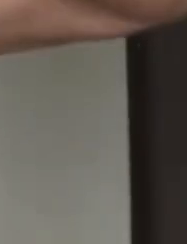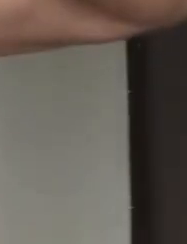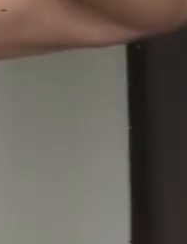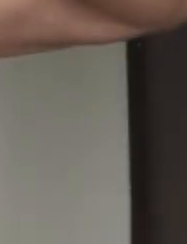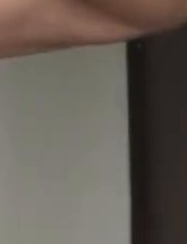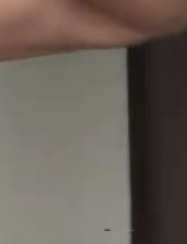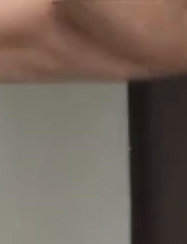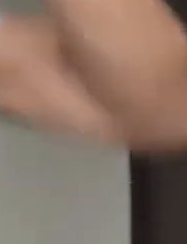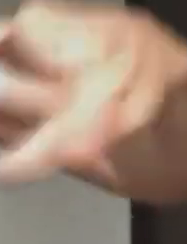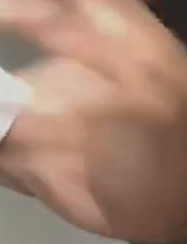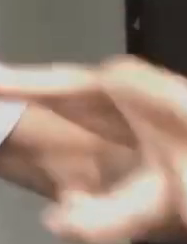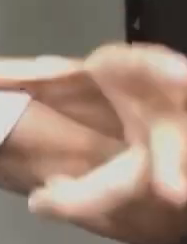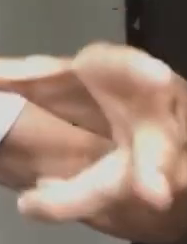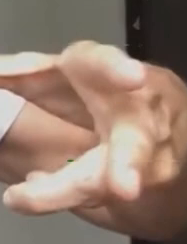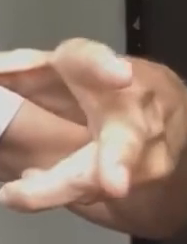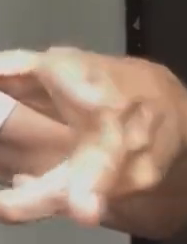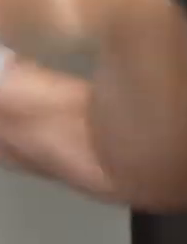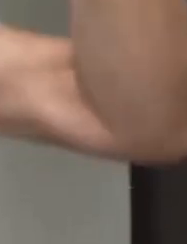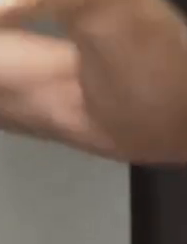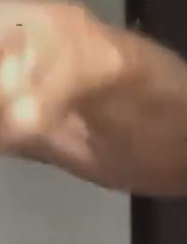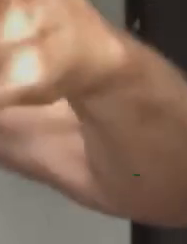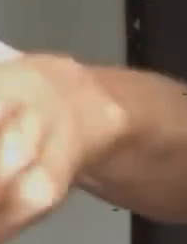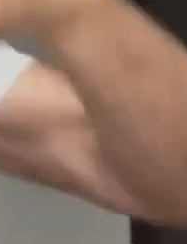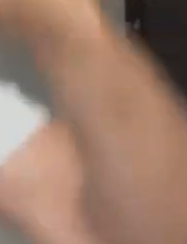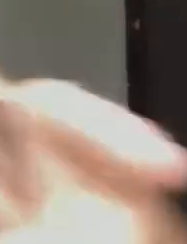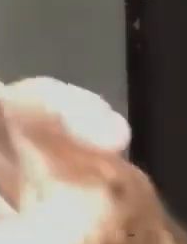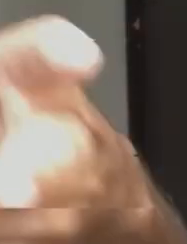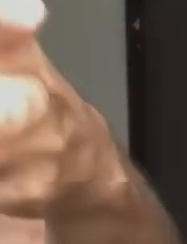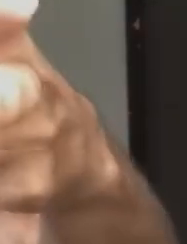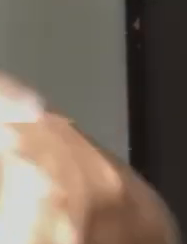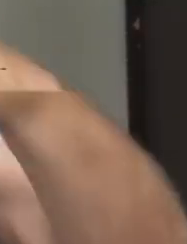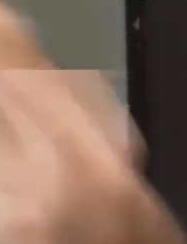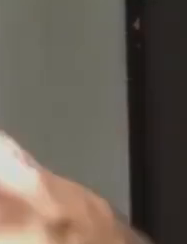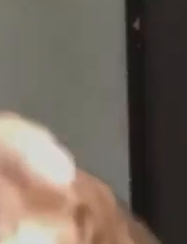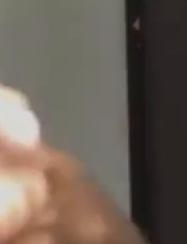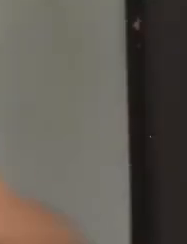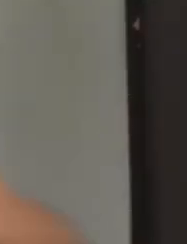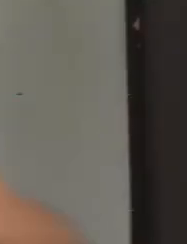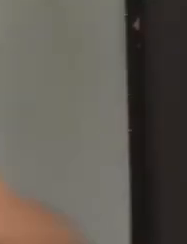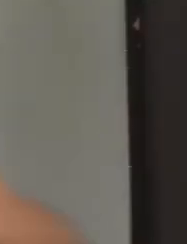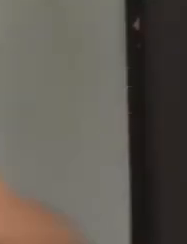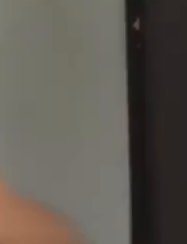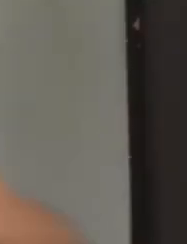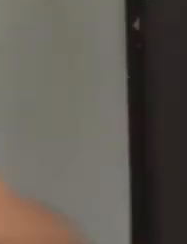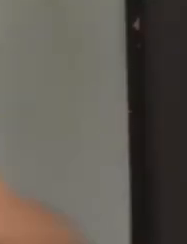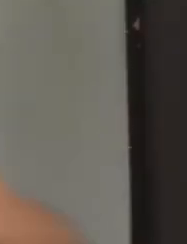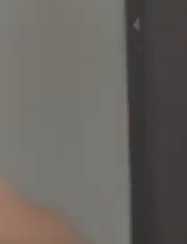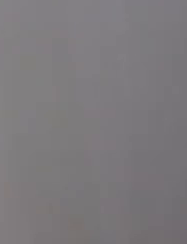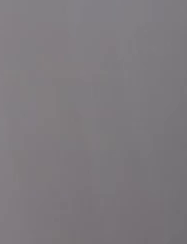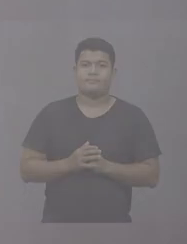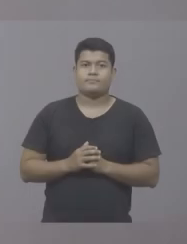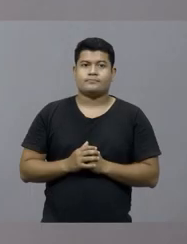questão, não é uma mera opinião, é uma questão ligada a fatos.